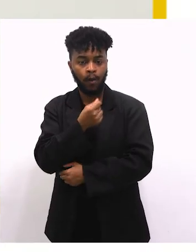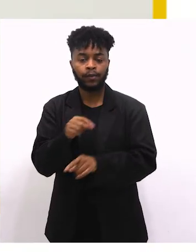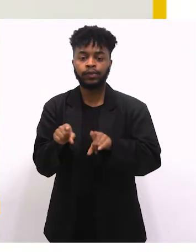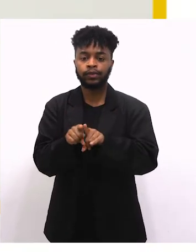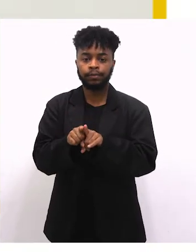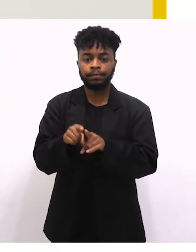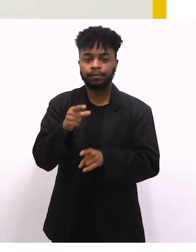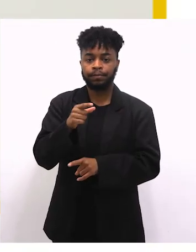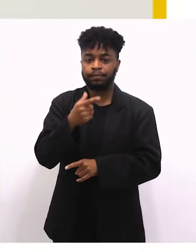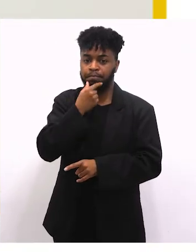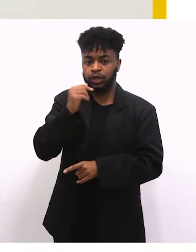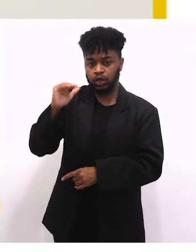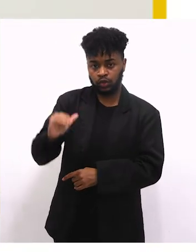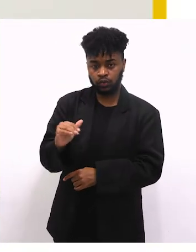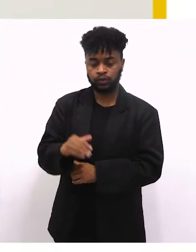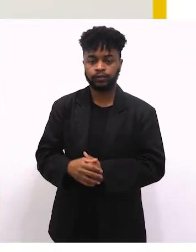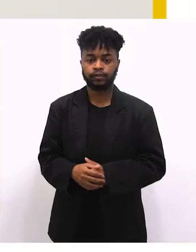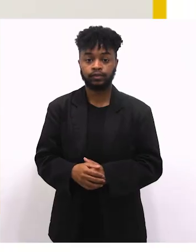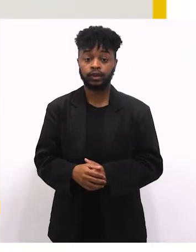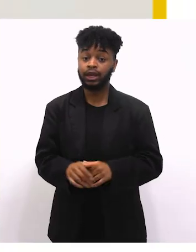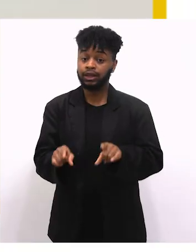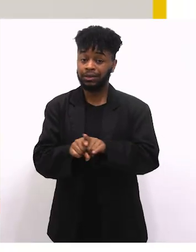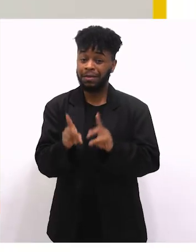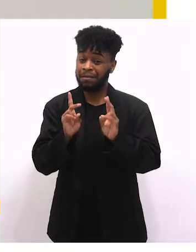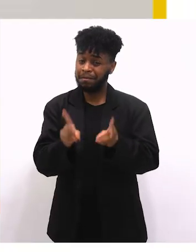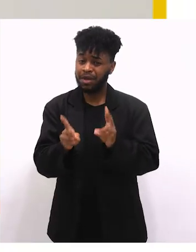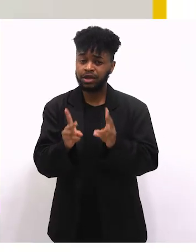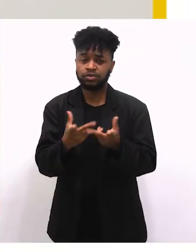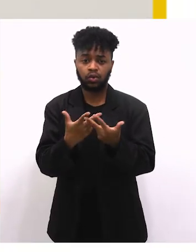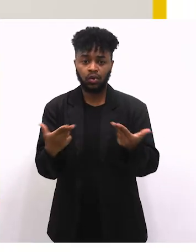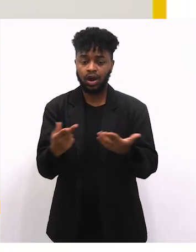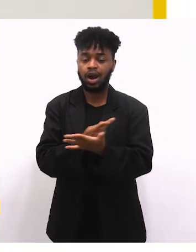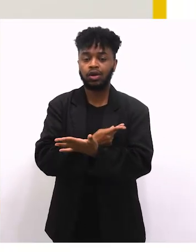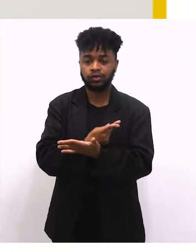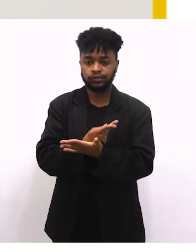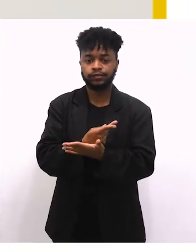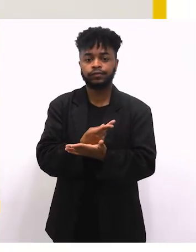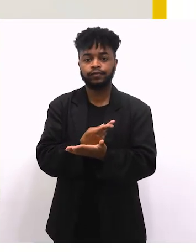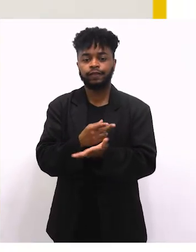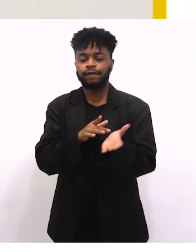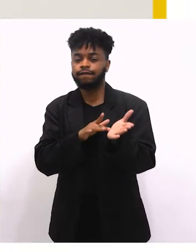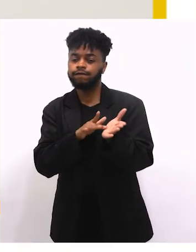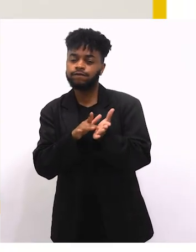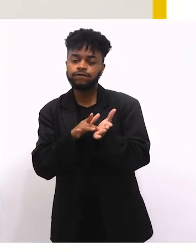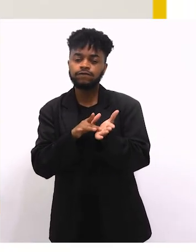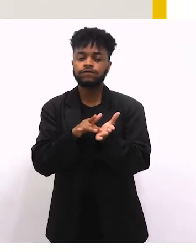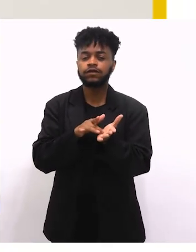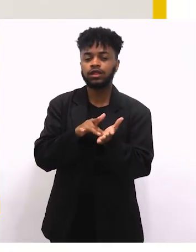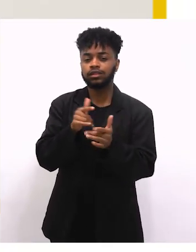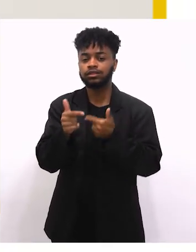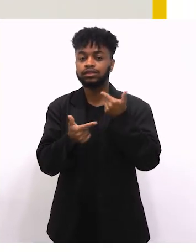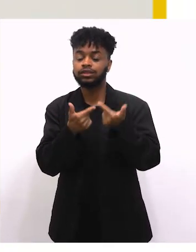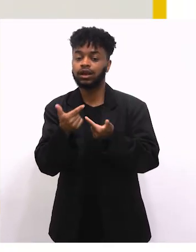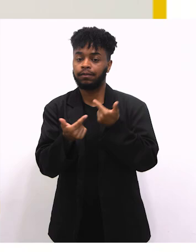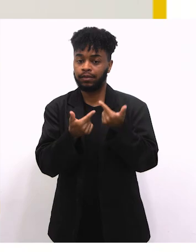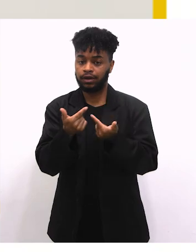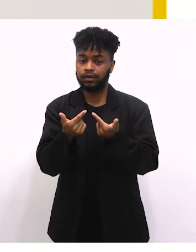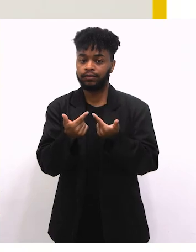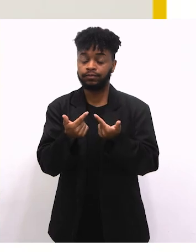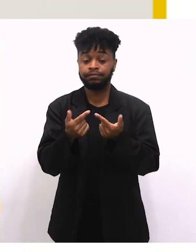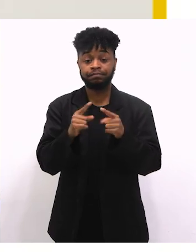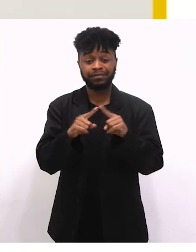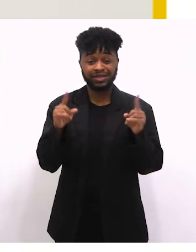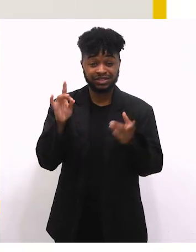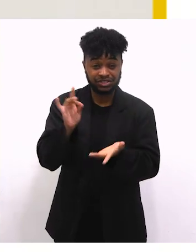homens e meninos. E o mesmo acontece forjando ali um trabalho e